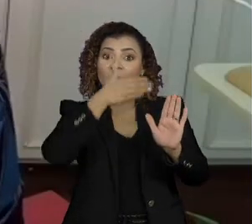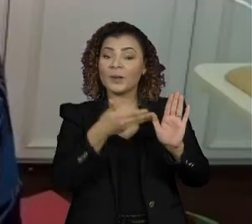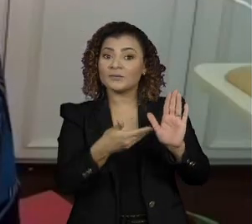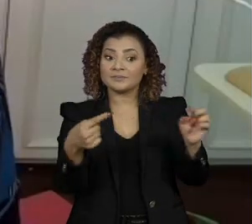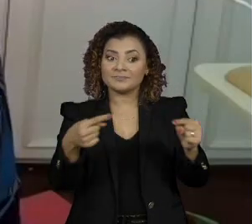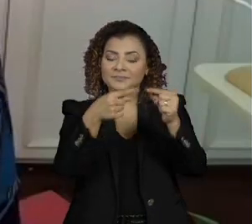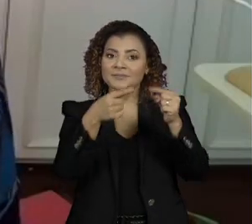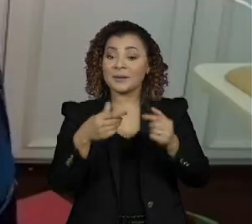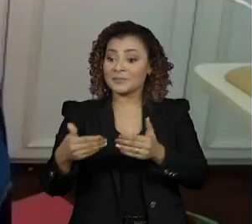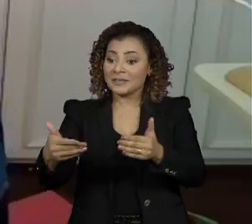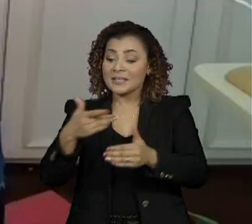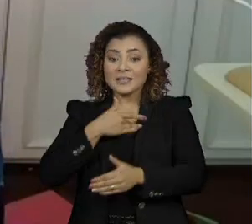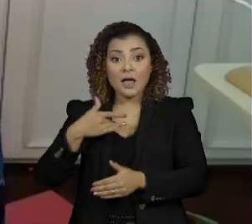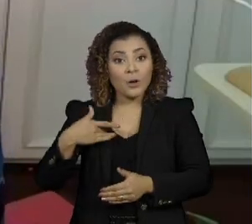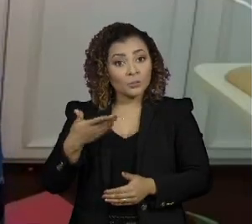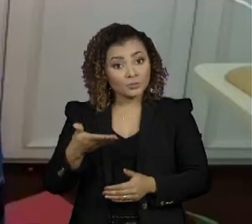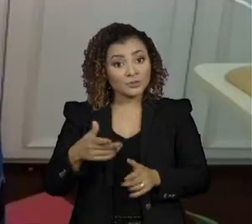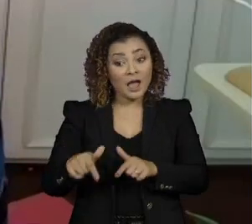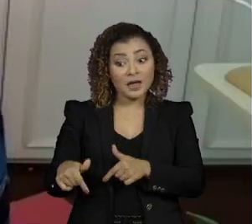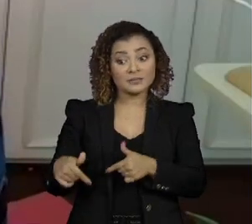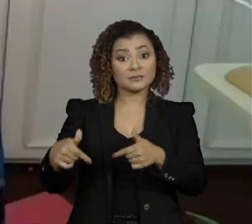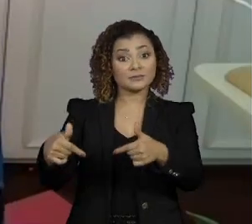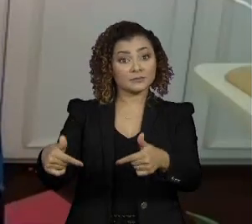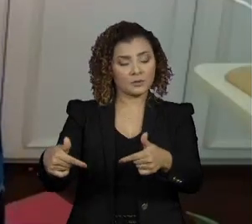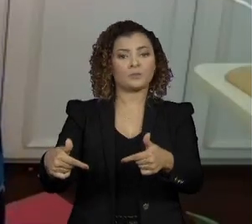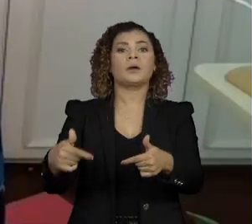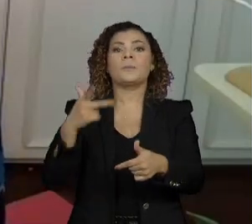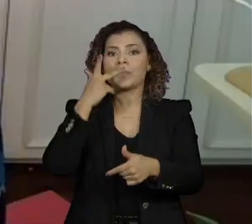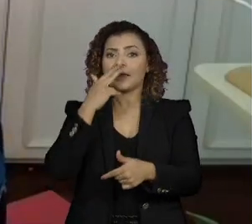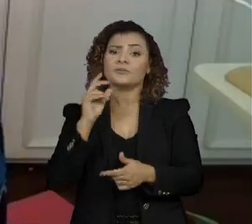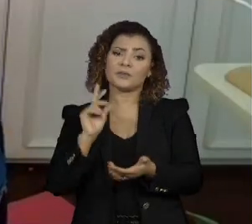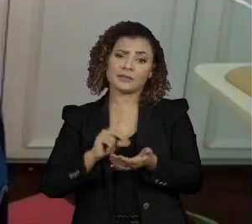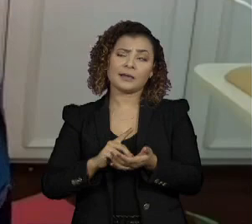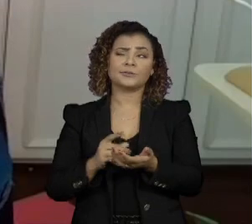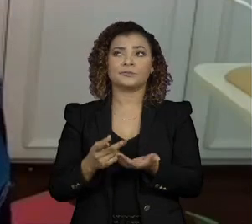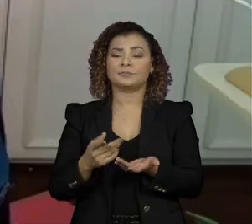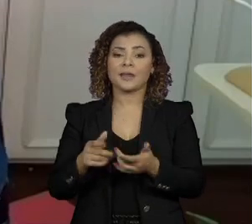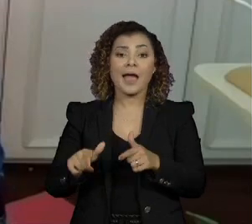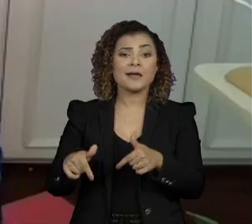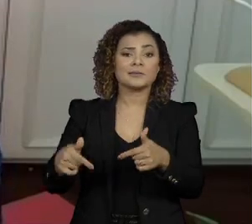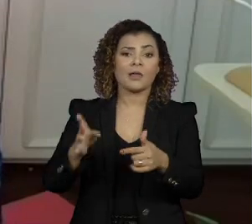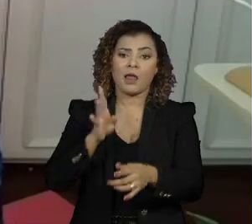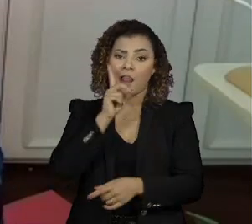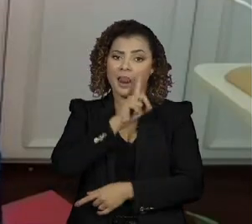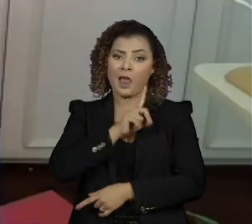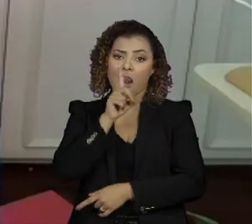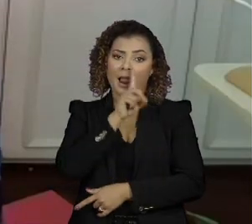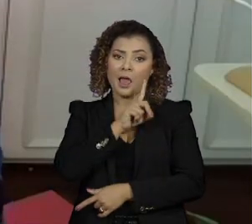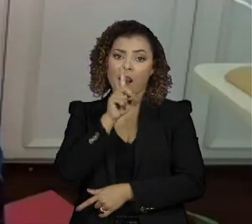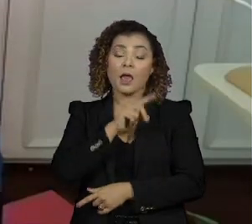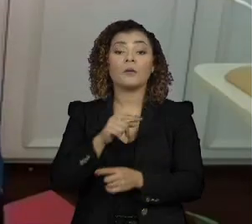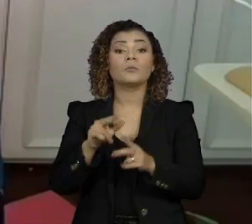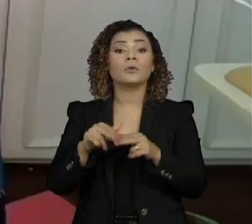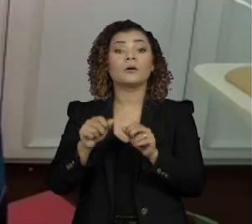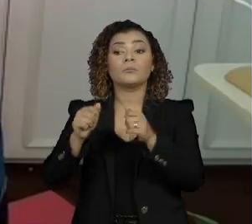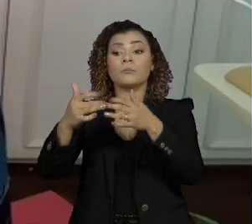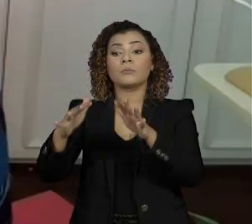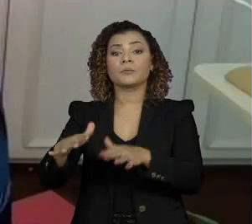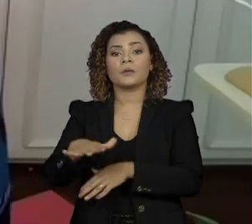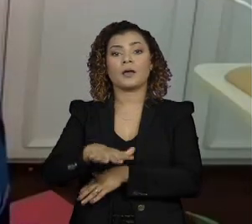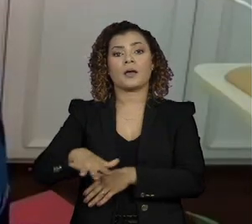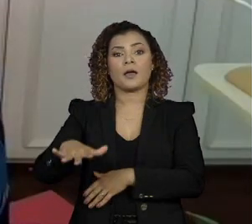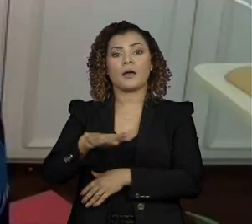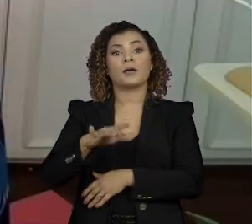da Saúde só agiu, e de forma muito limitada, na contenção do colapso do